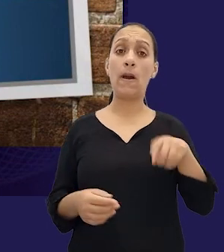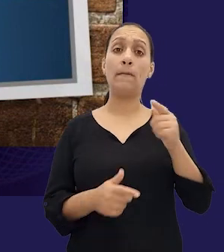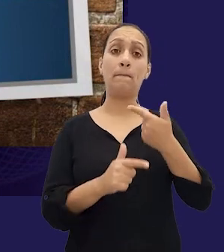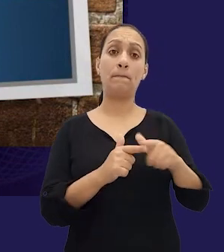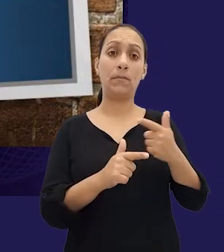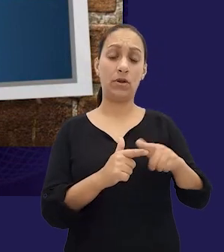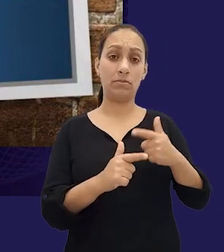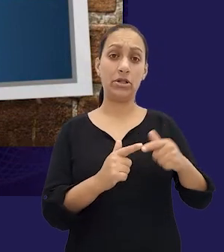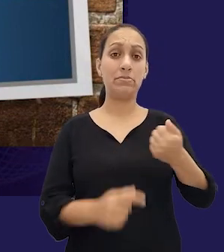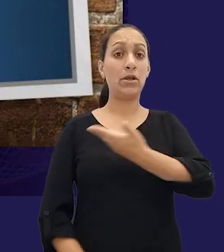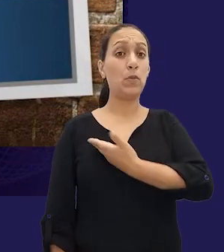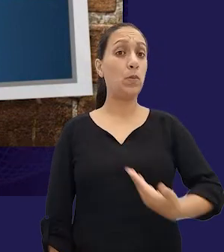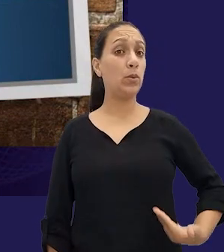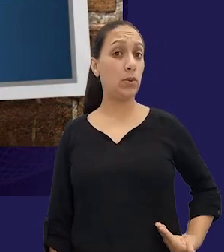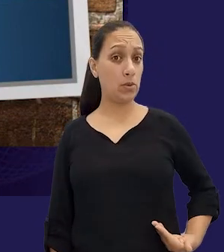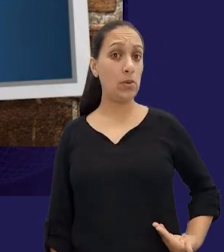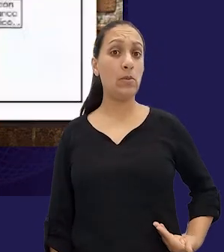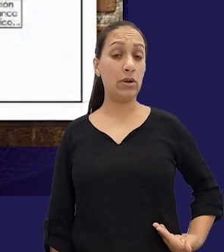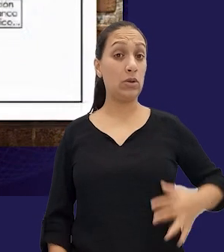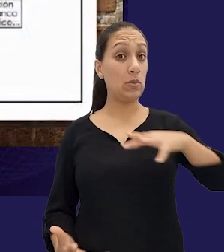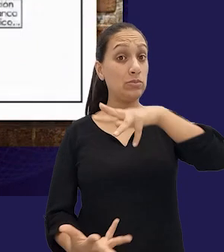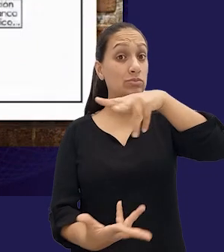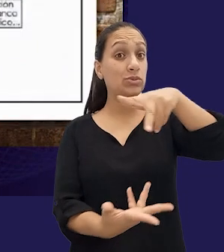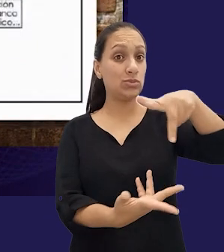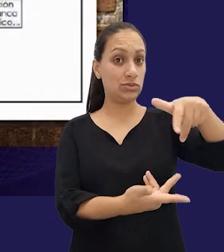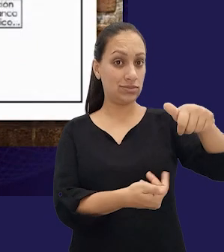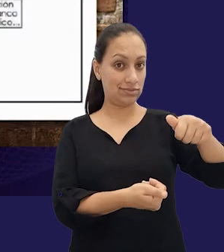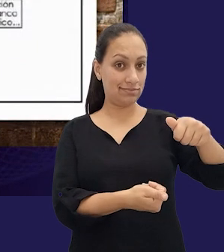problema público e mundial.